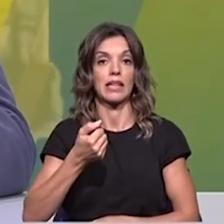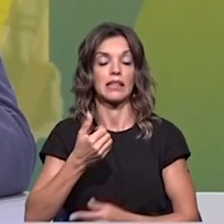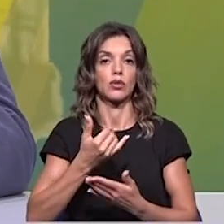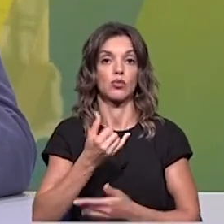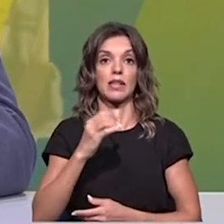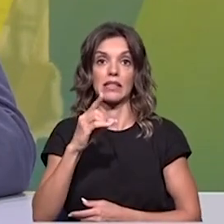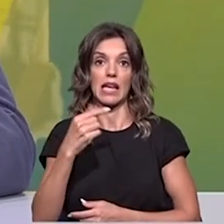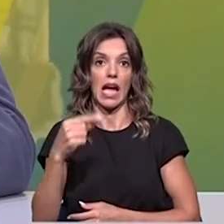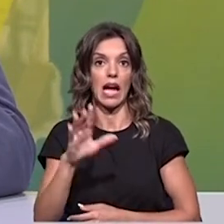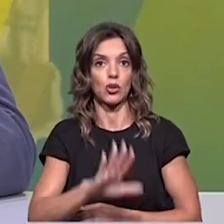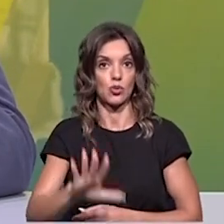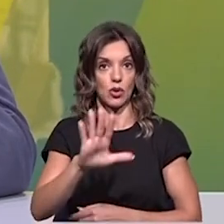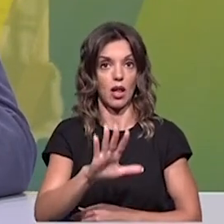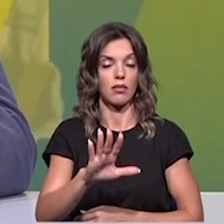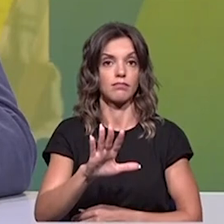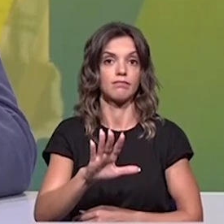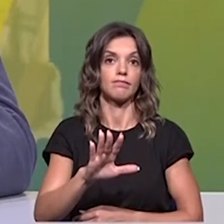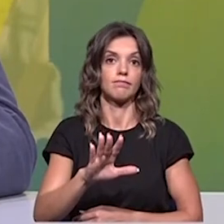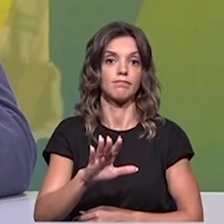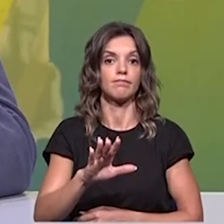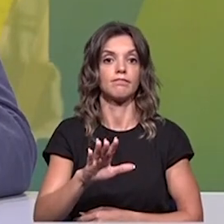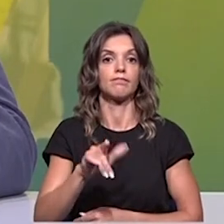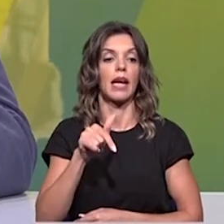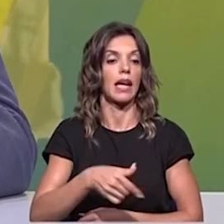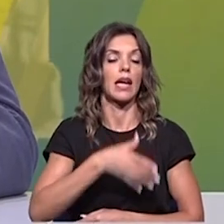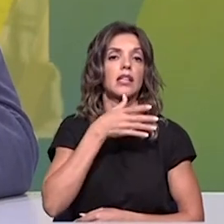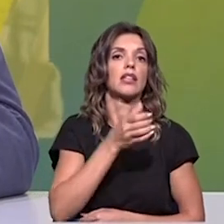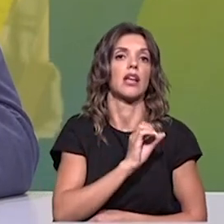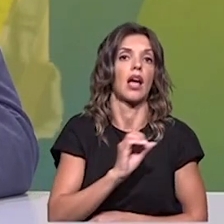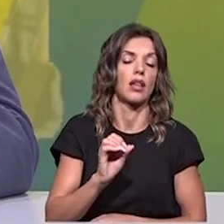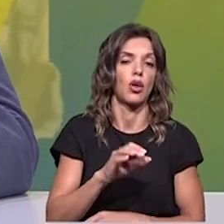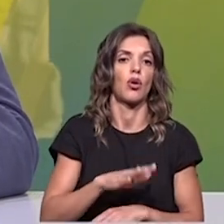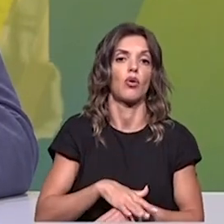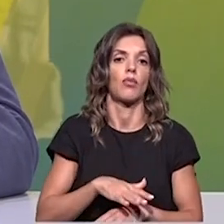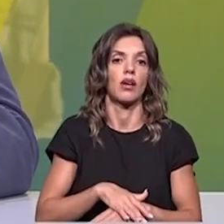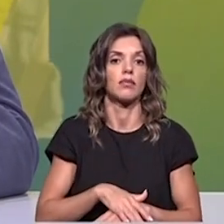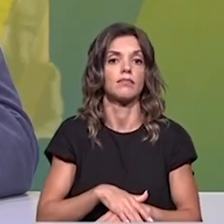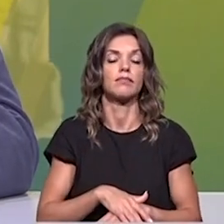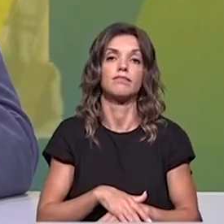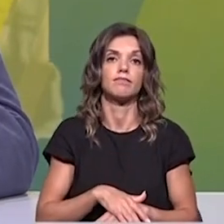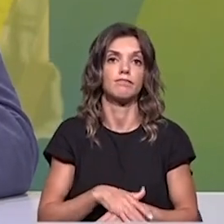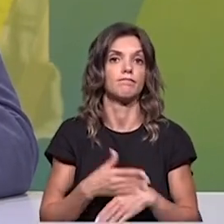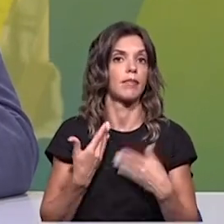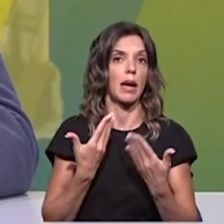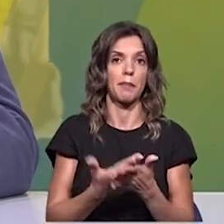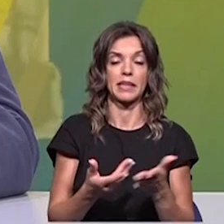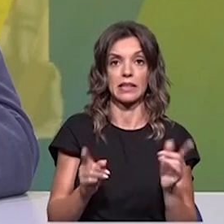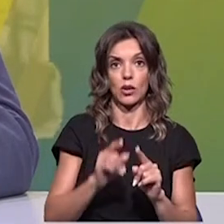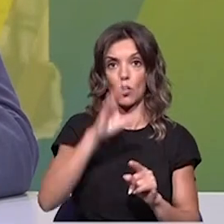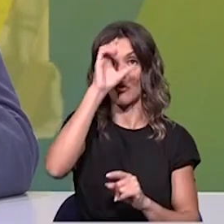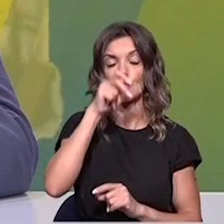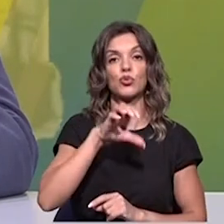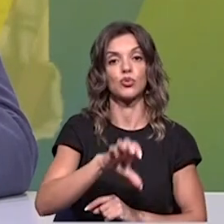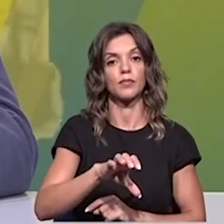mas aqui não é divulgado Ah porque não é um algo um por aí apresentado pelo pelo governo Regional